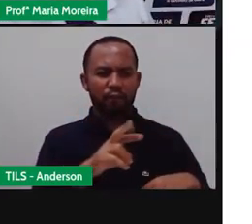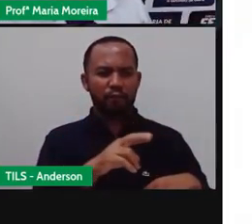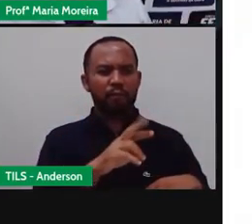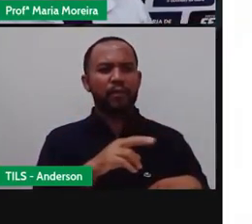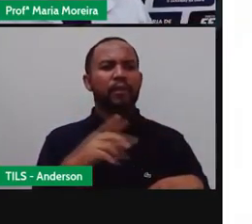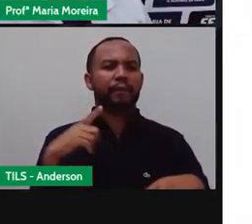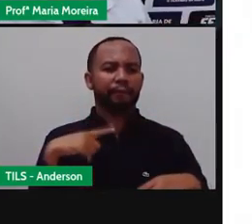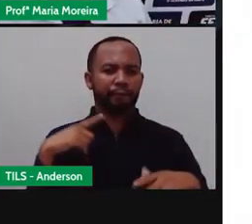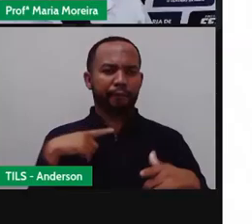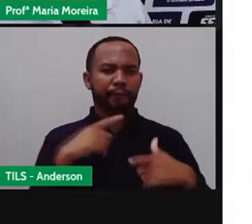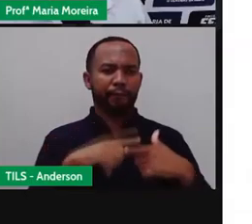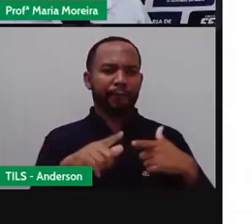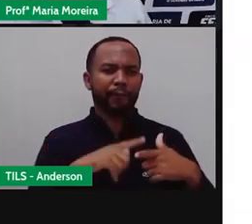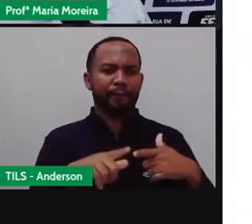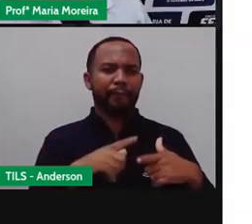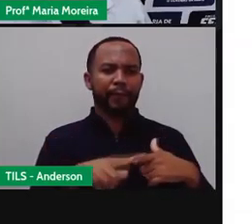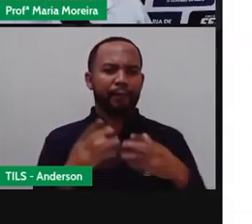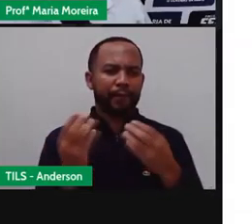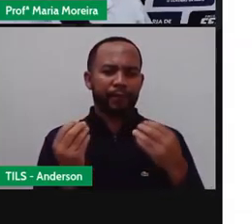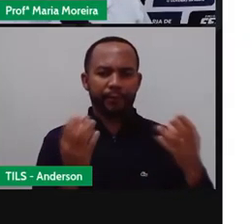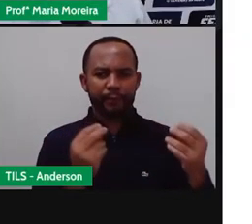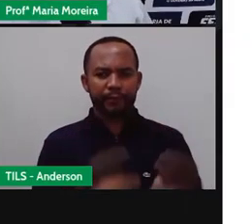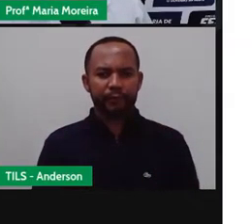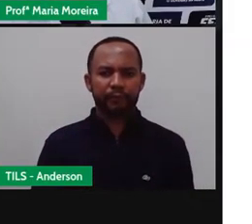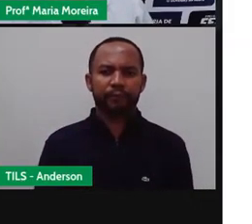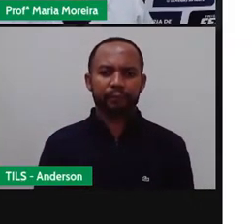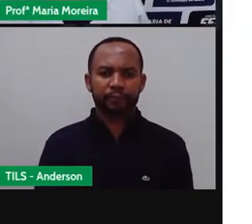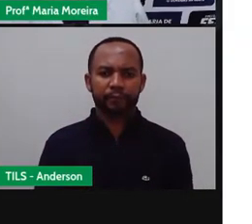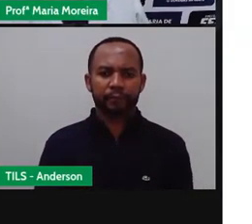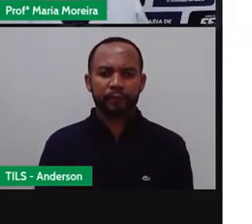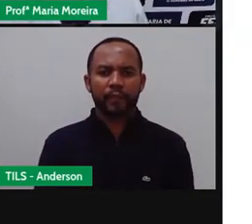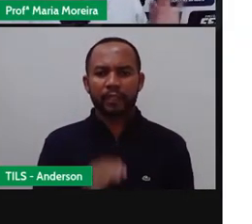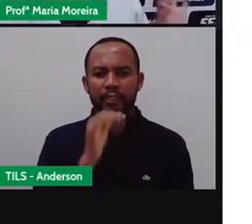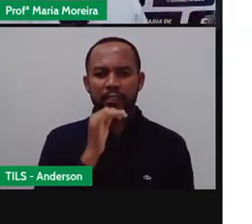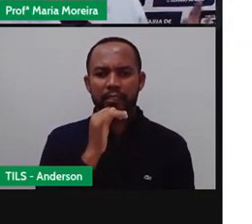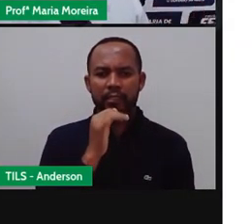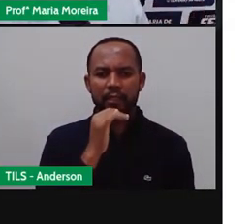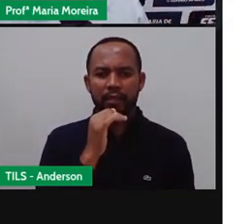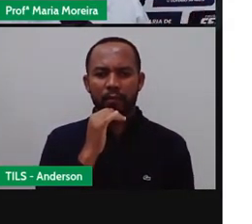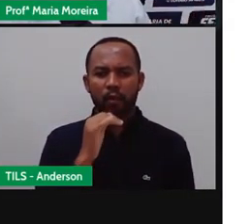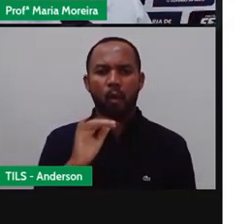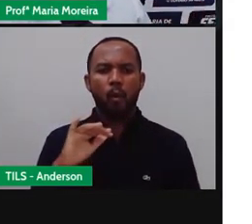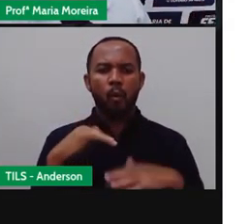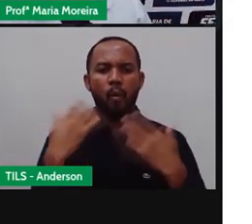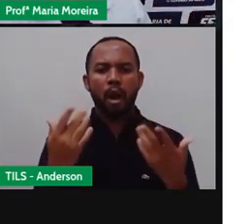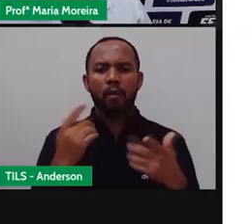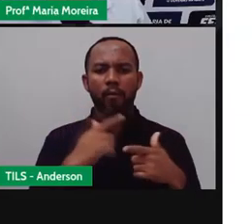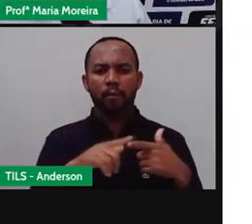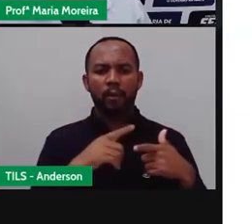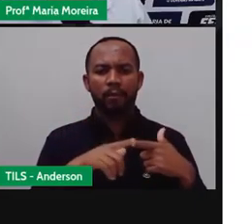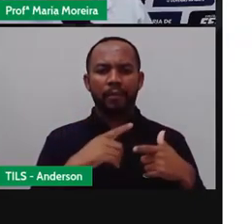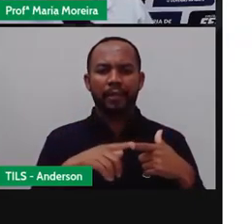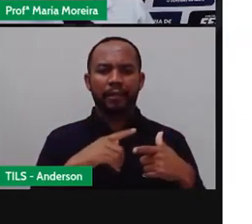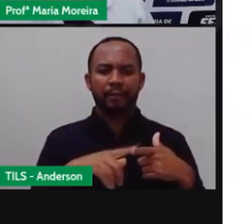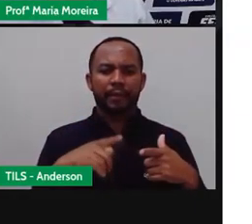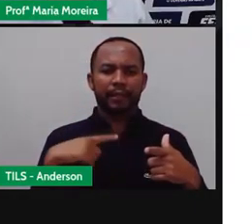traz problema pra caramba pra gente, não é isso? Bom, por exemplo, quais são os problemas que uma formiga ela pode